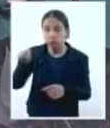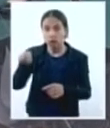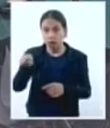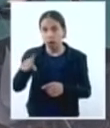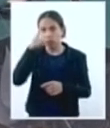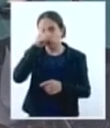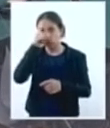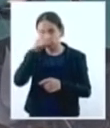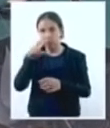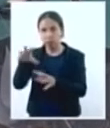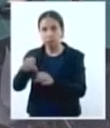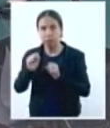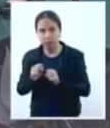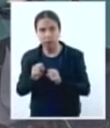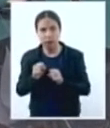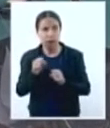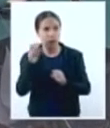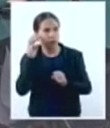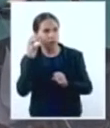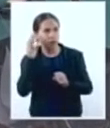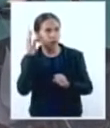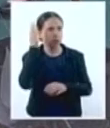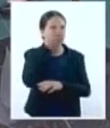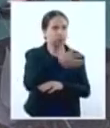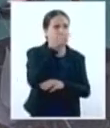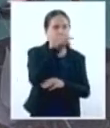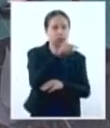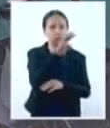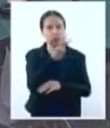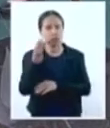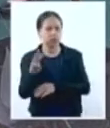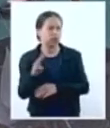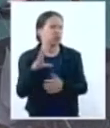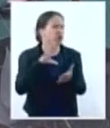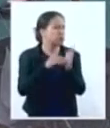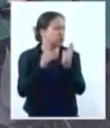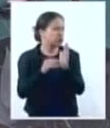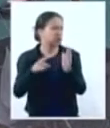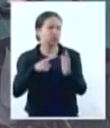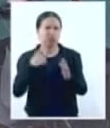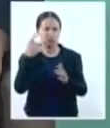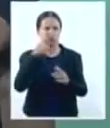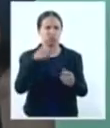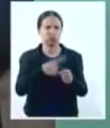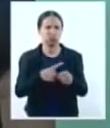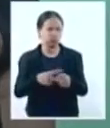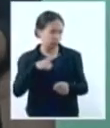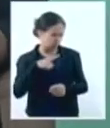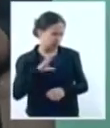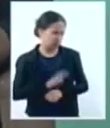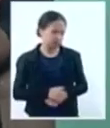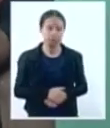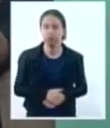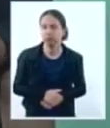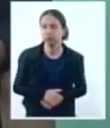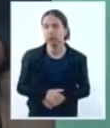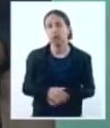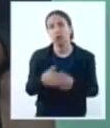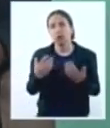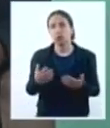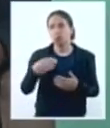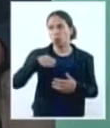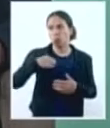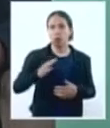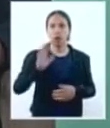foi projetos que o senhor viu modelos que aconteciam em outras cidades? Foi demanda, na verdade, demanda da época de campanha, né? Era uma questão